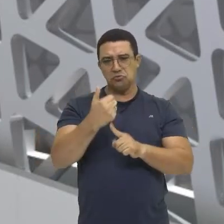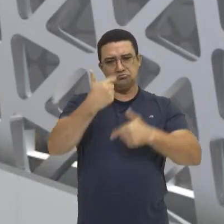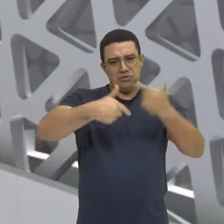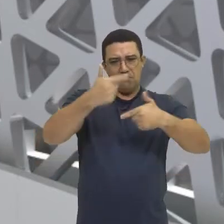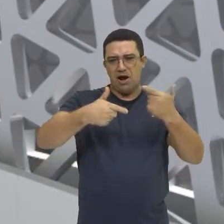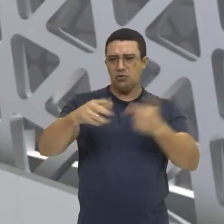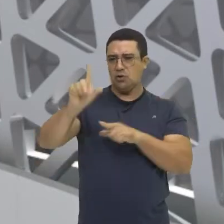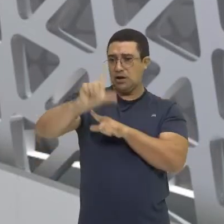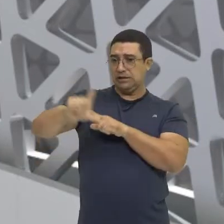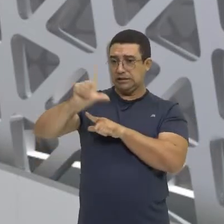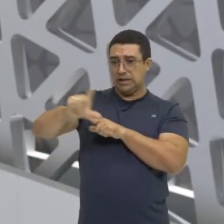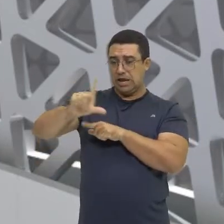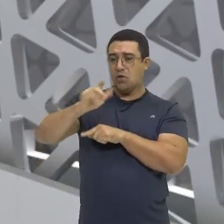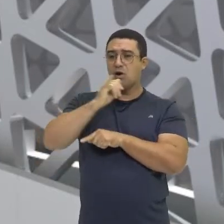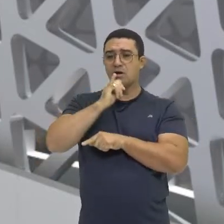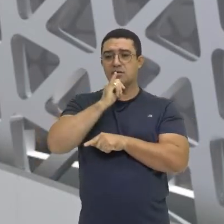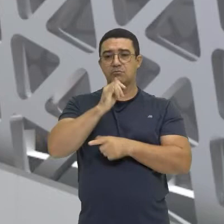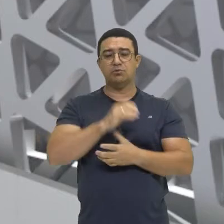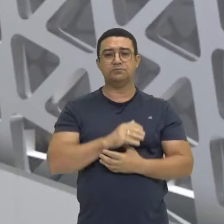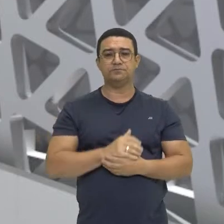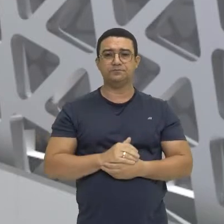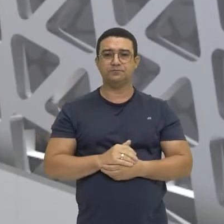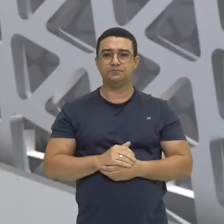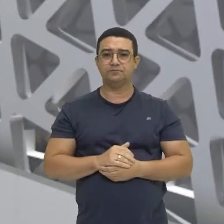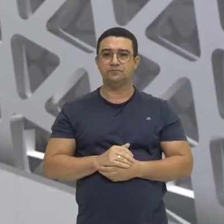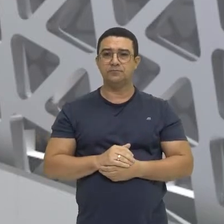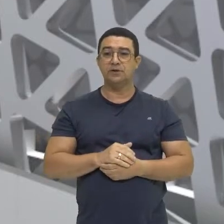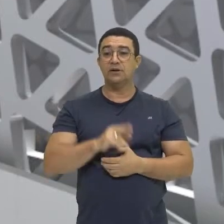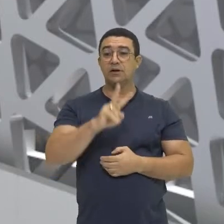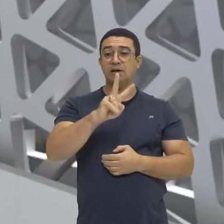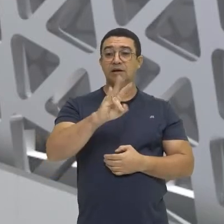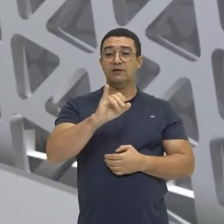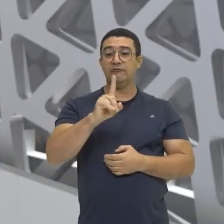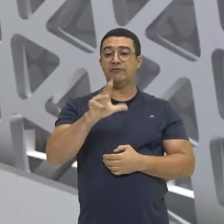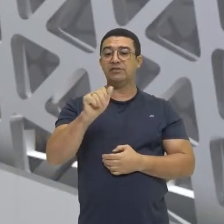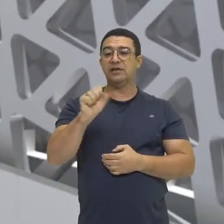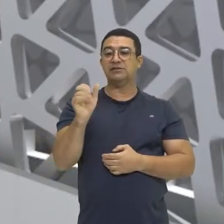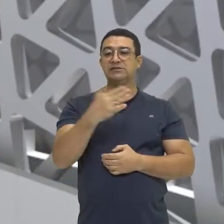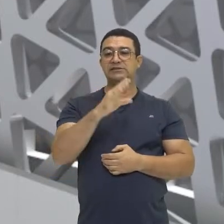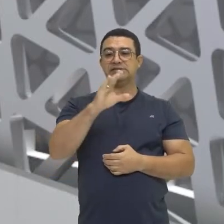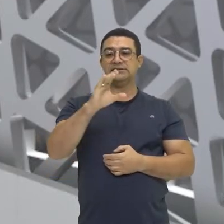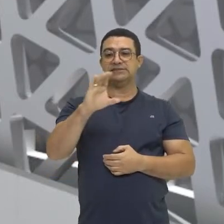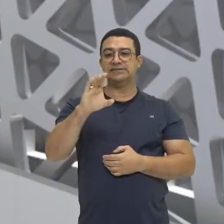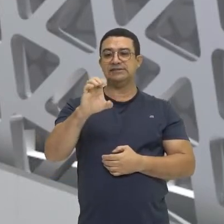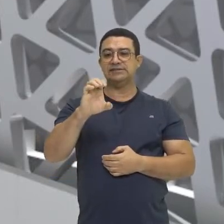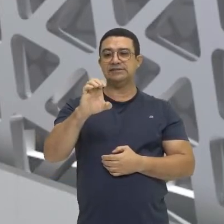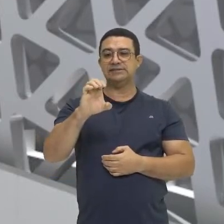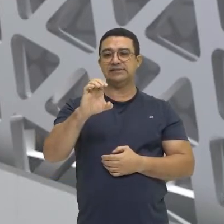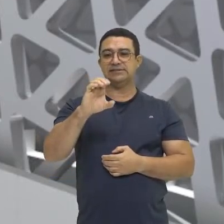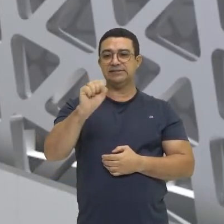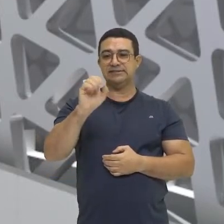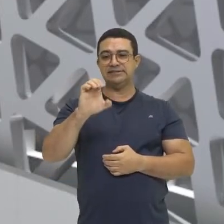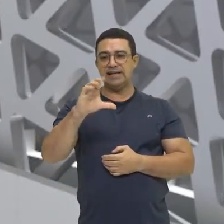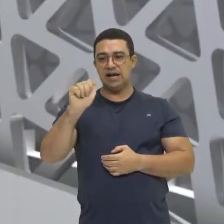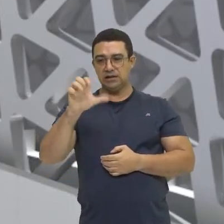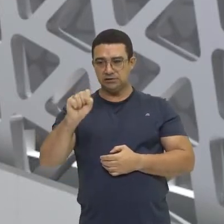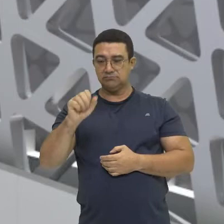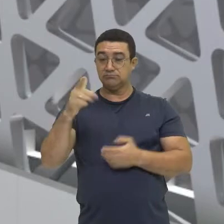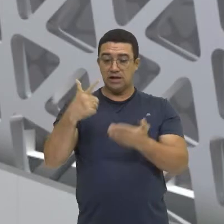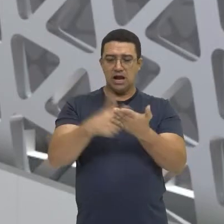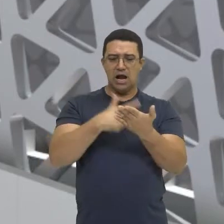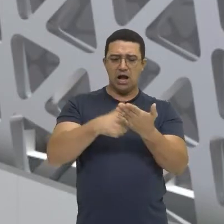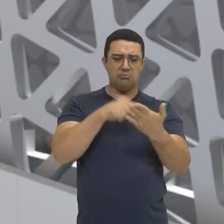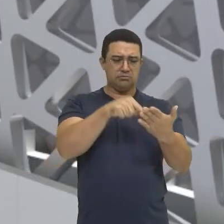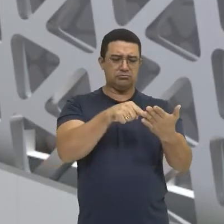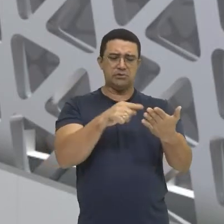literária, por exemplo, como Vidas Secas, né, de Graciliano Ramos, em que na capa do livro